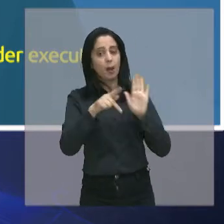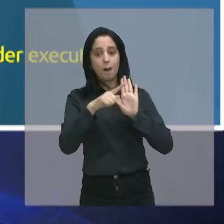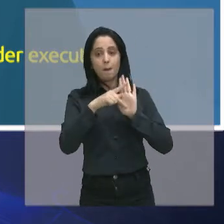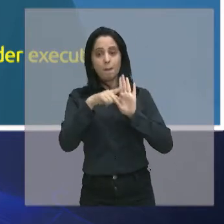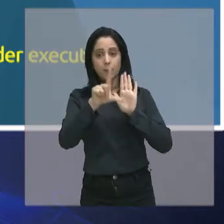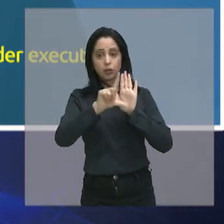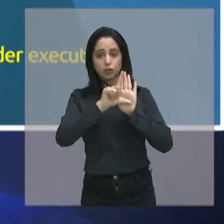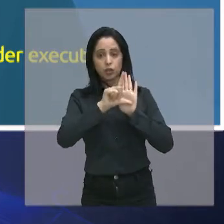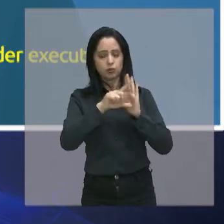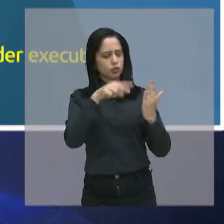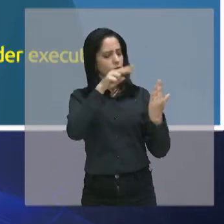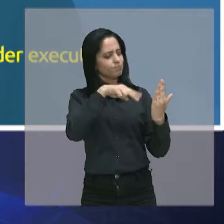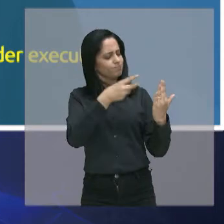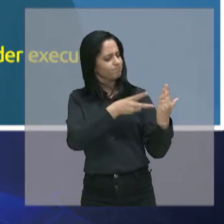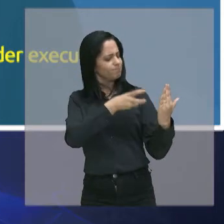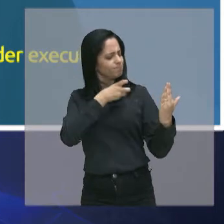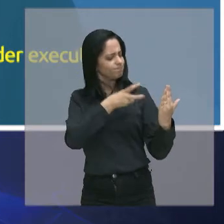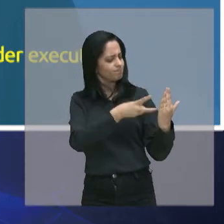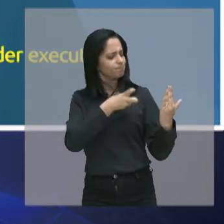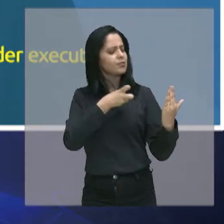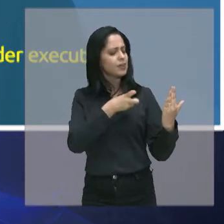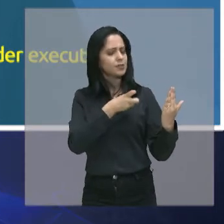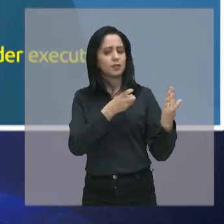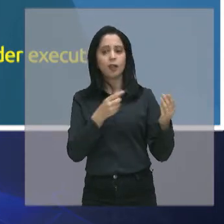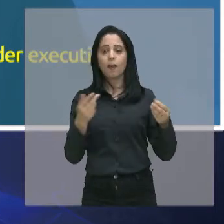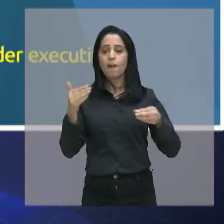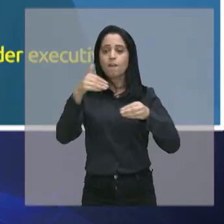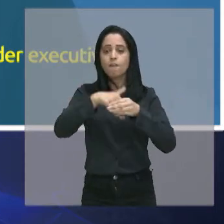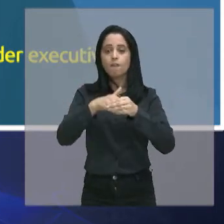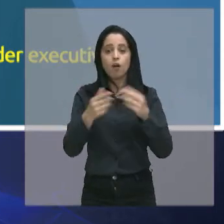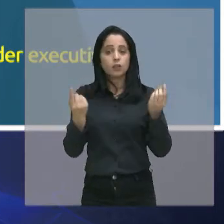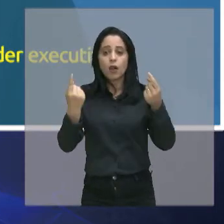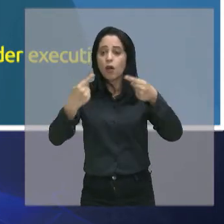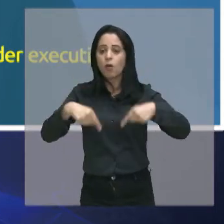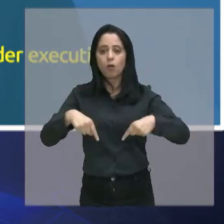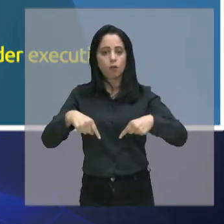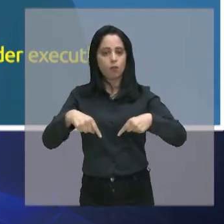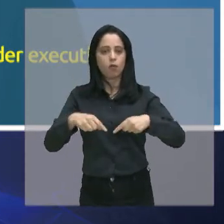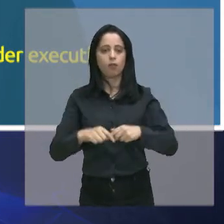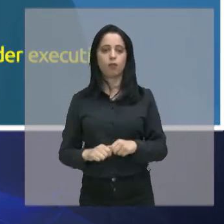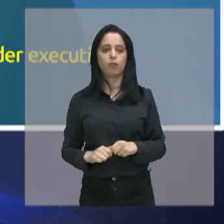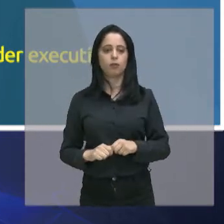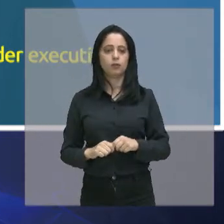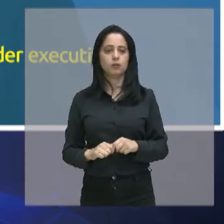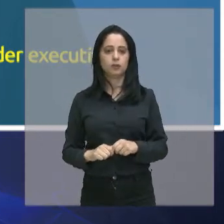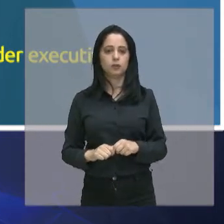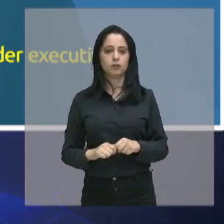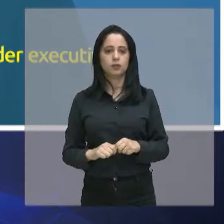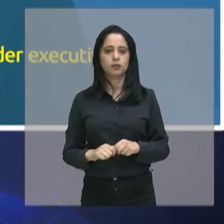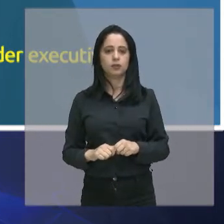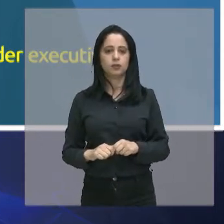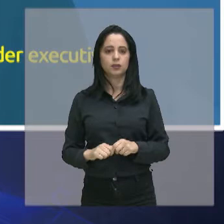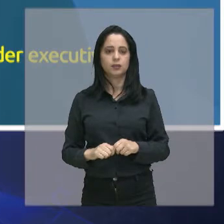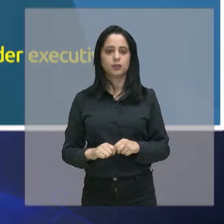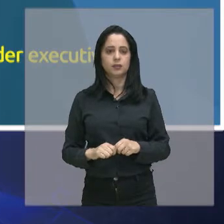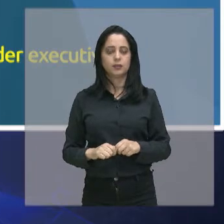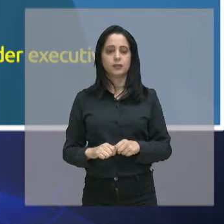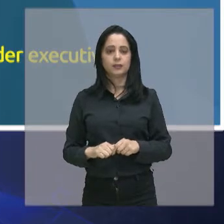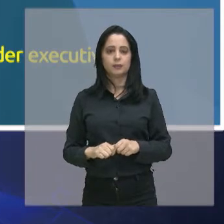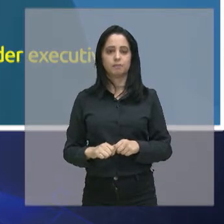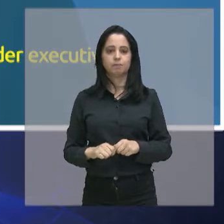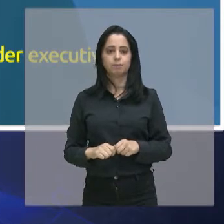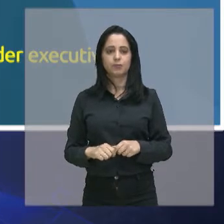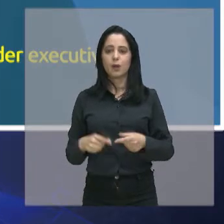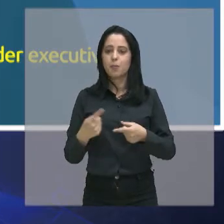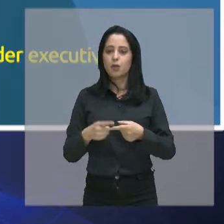do Bolsonaro, 2337, e votar contra isso daí, que vai dar de presente para os médicos que